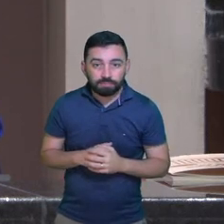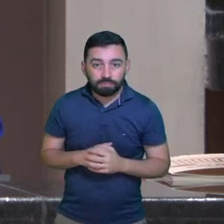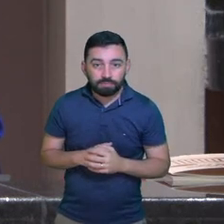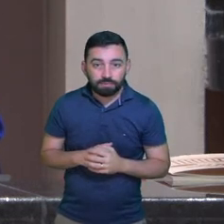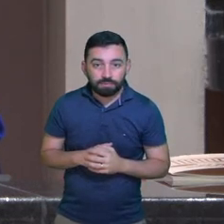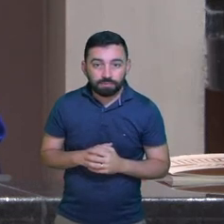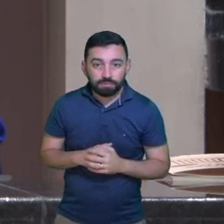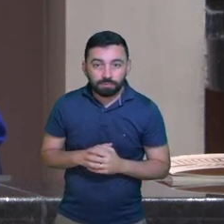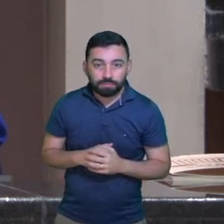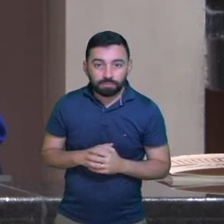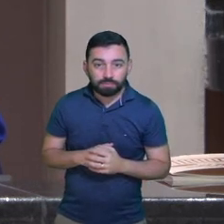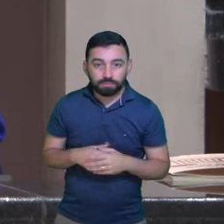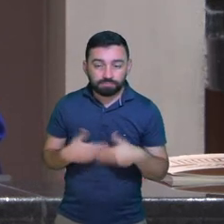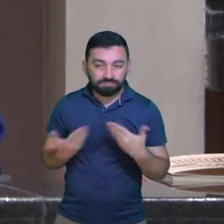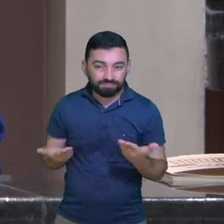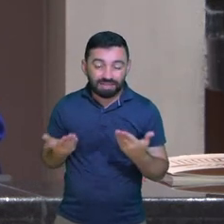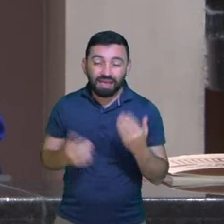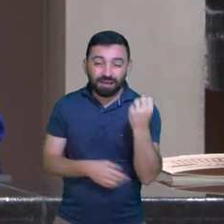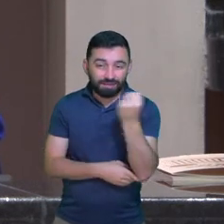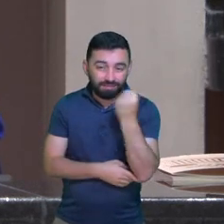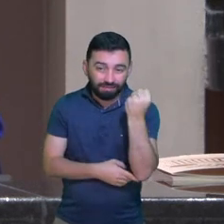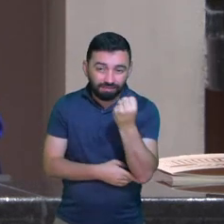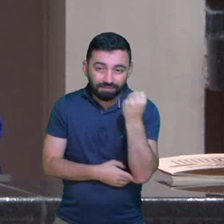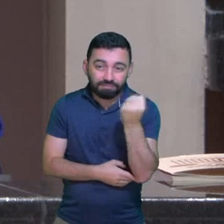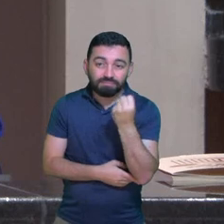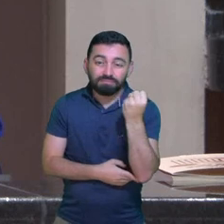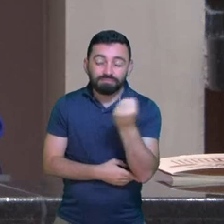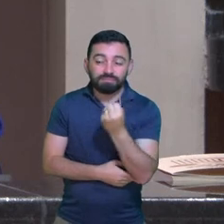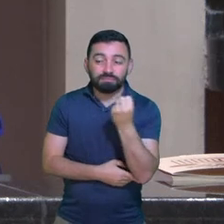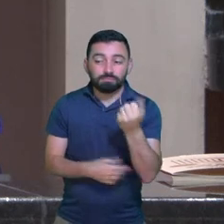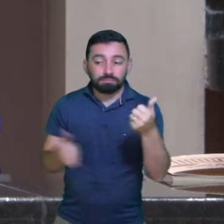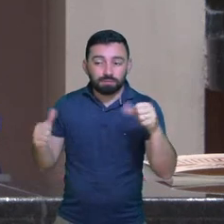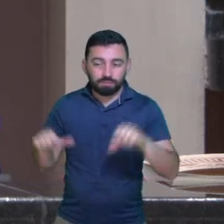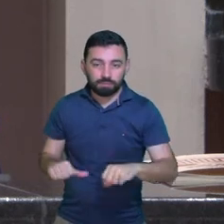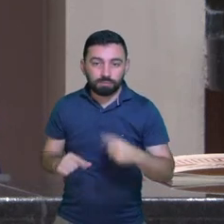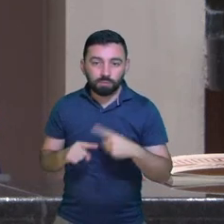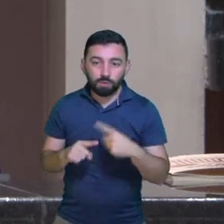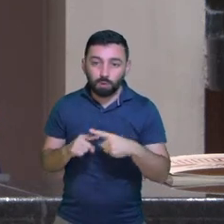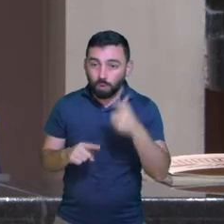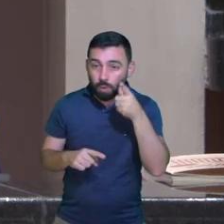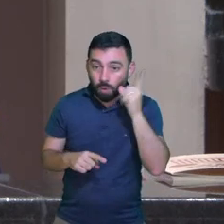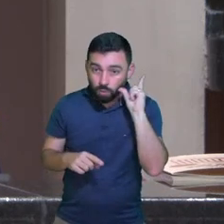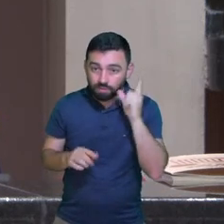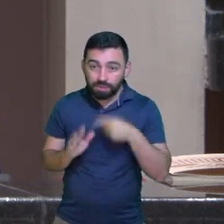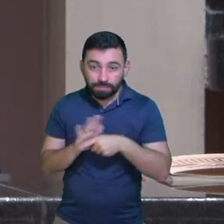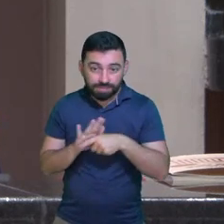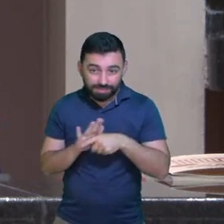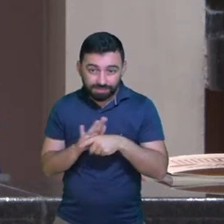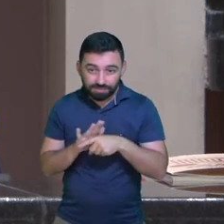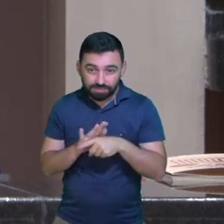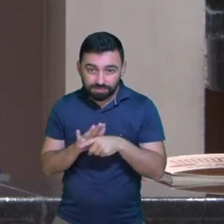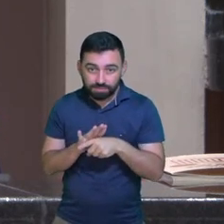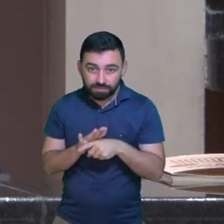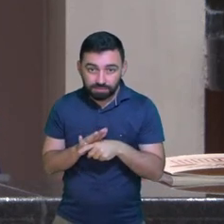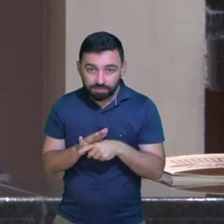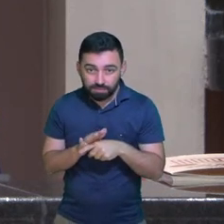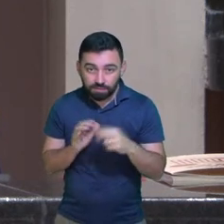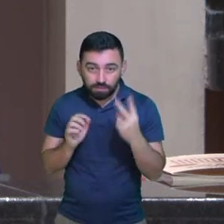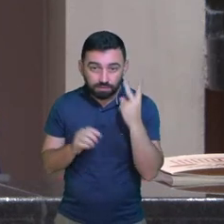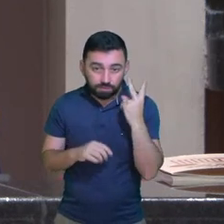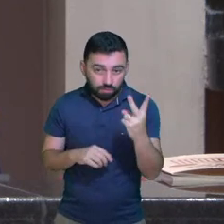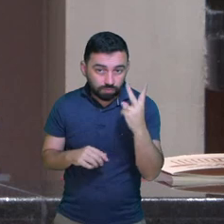federal isso é tão grave tão grave que ontem Saiu uma pesquisa só duas